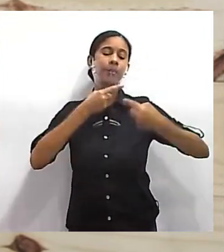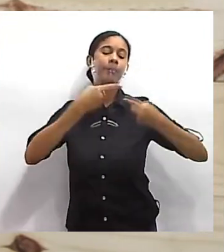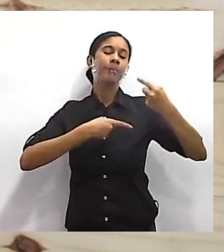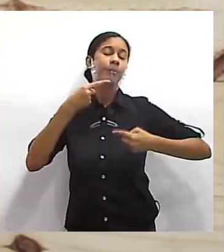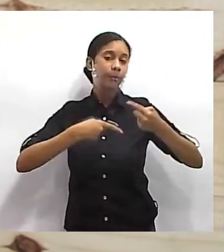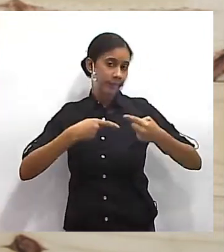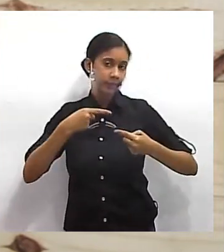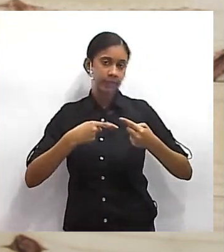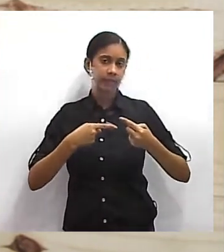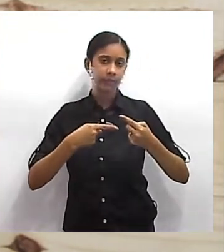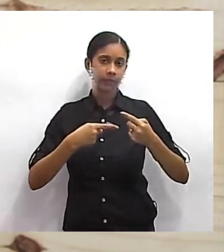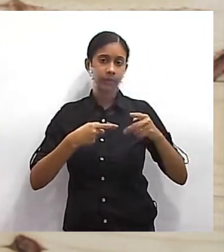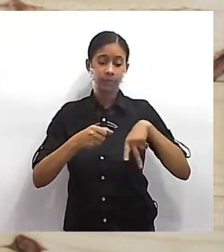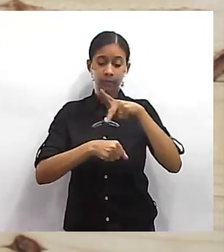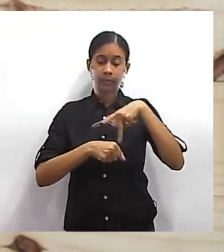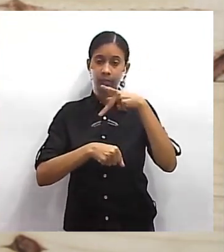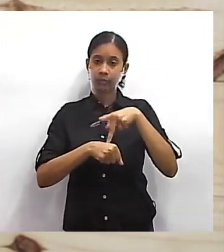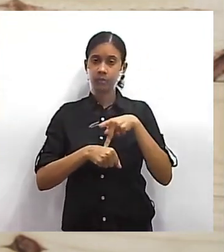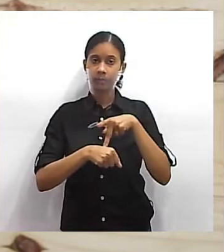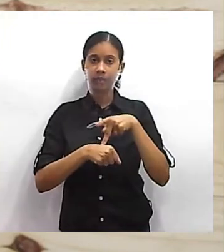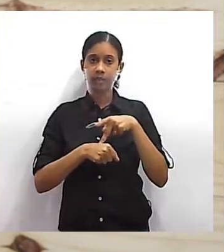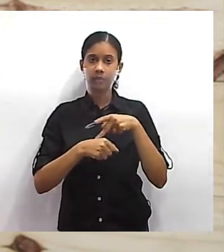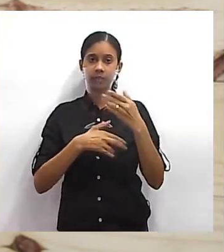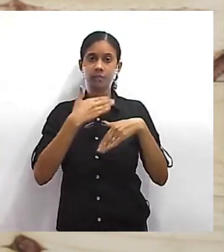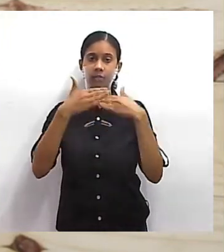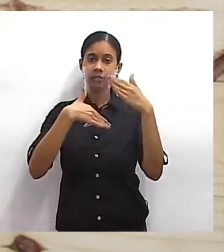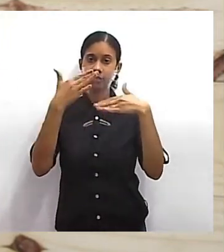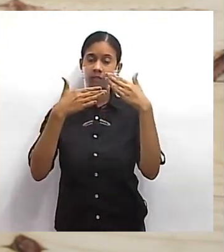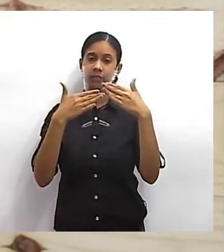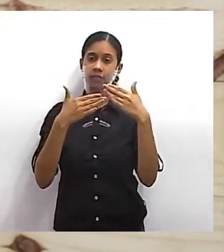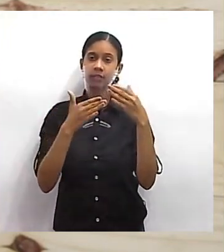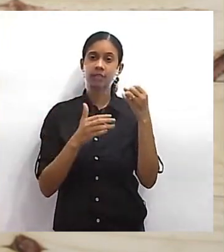país se desenvolveu sem promover